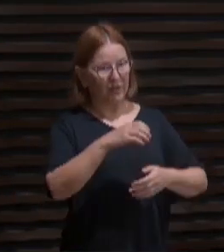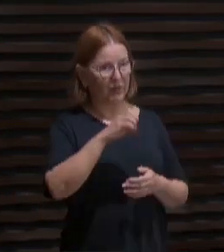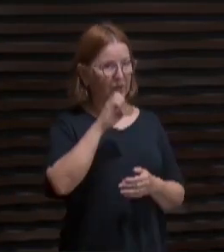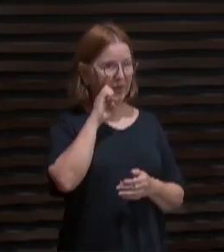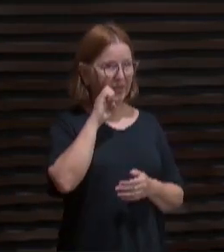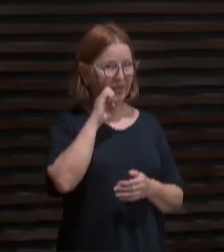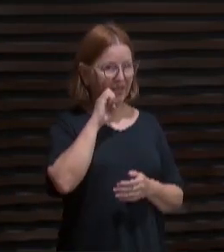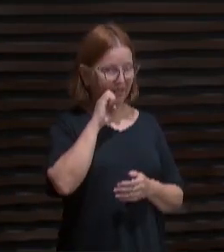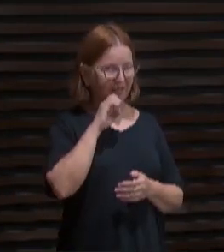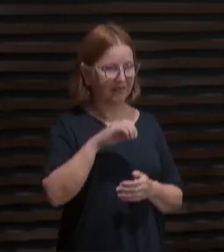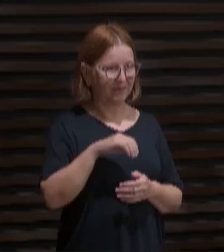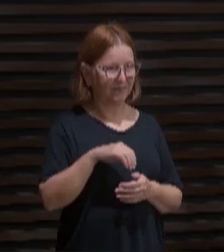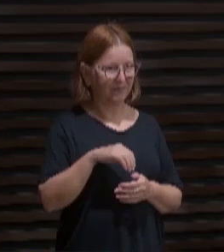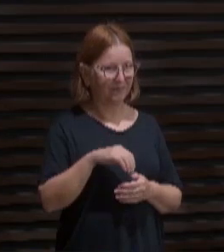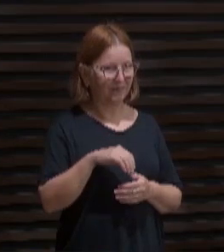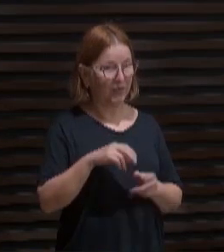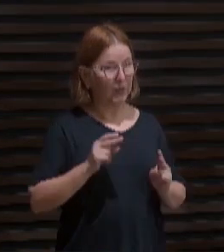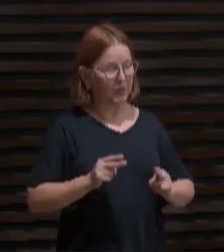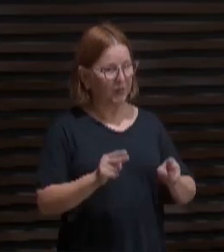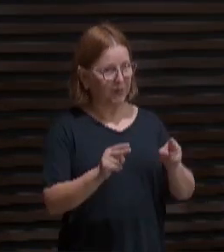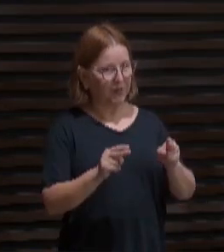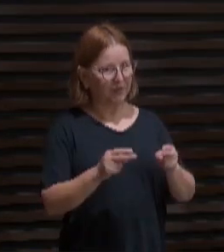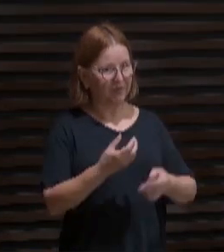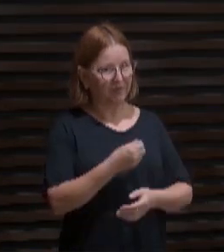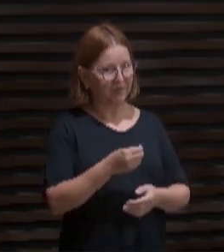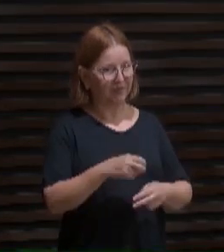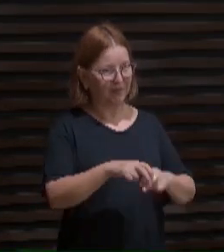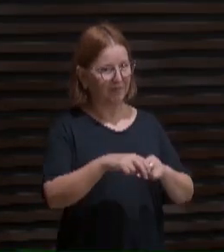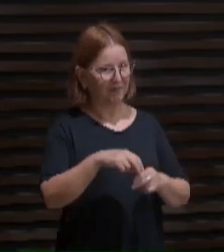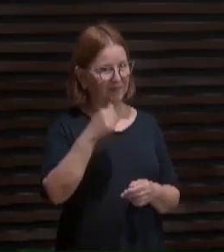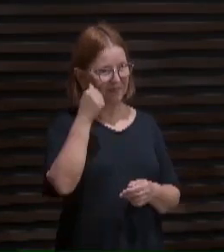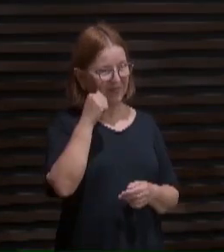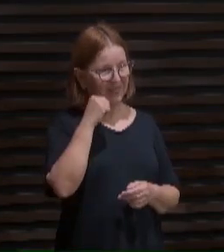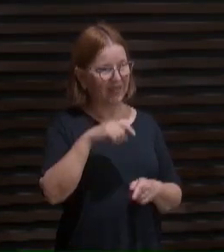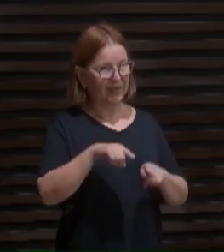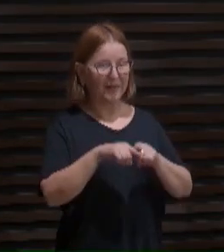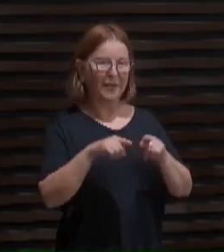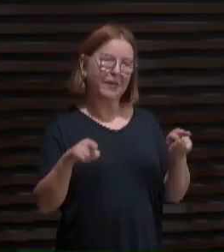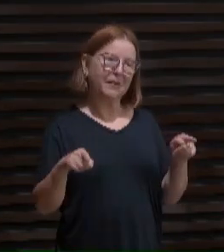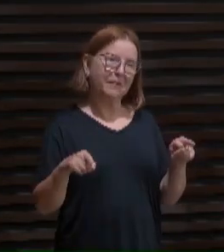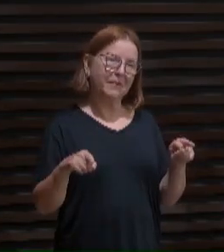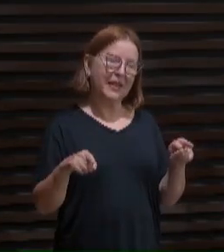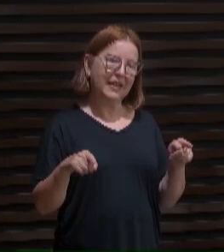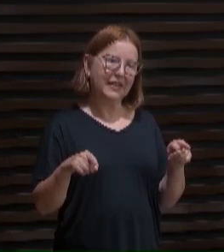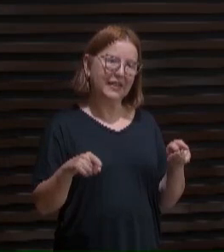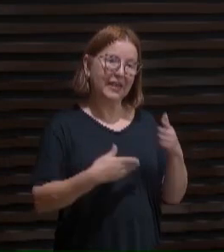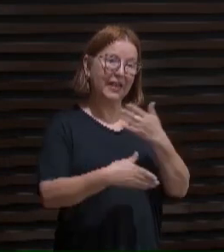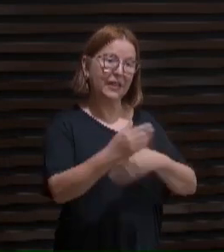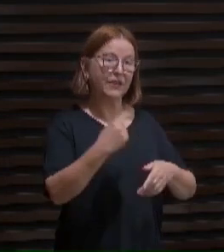andou pela mulher, viveu pela mulher, mas foi de uma mulher,